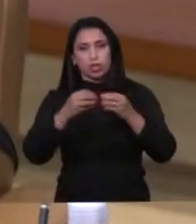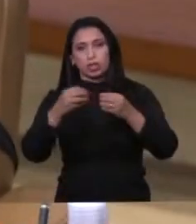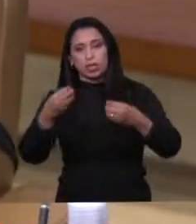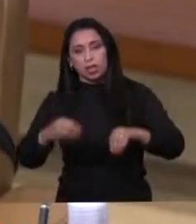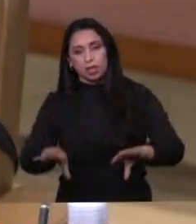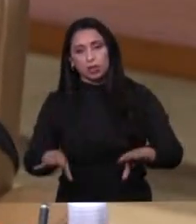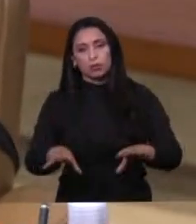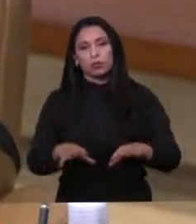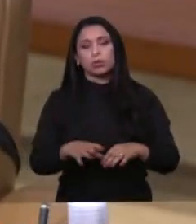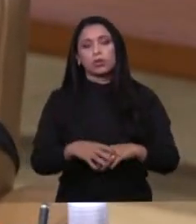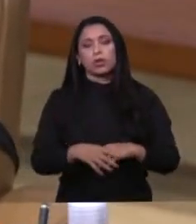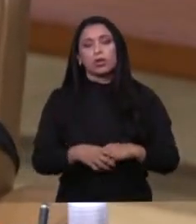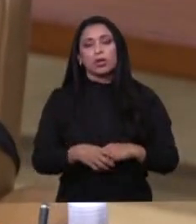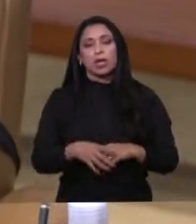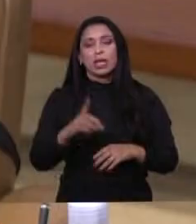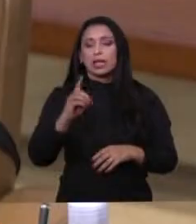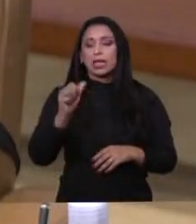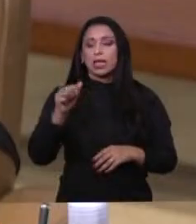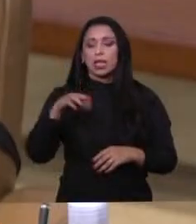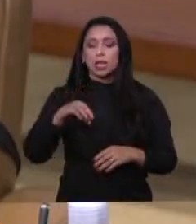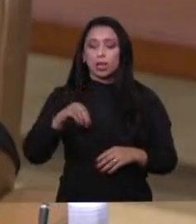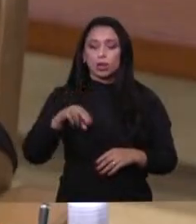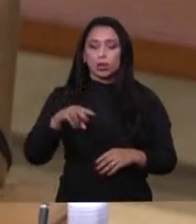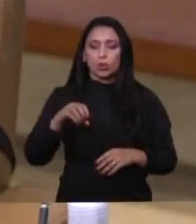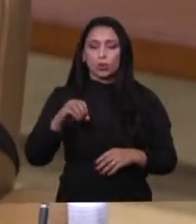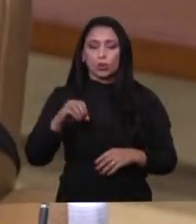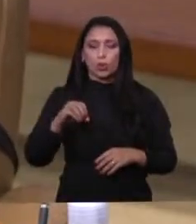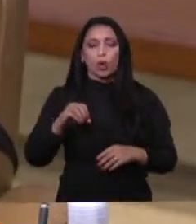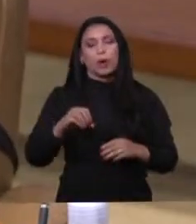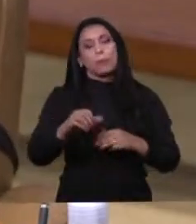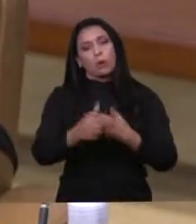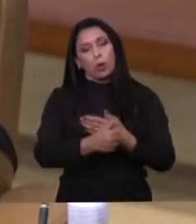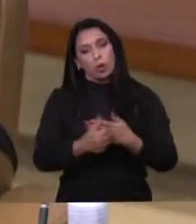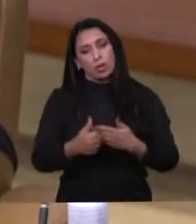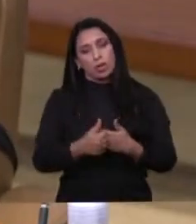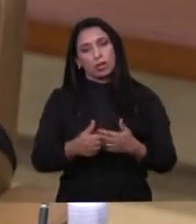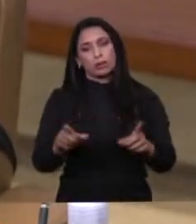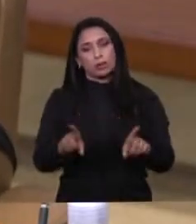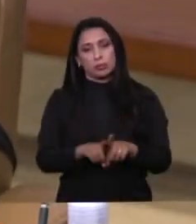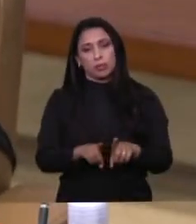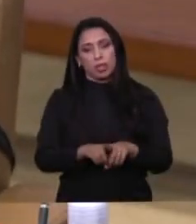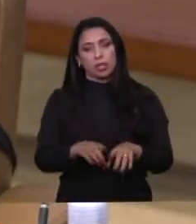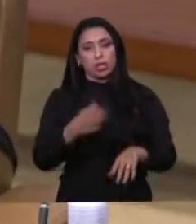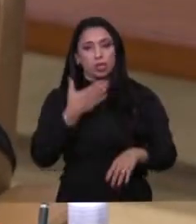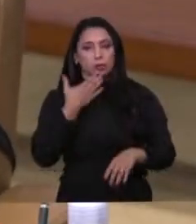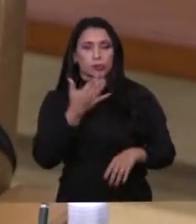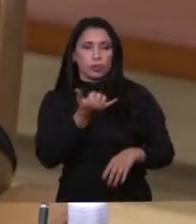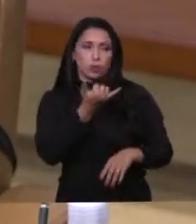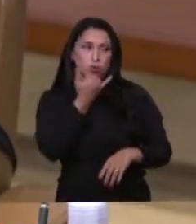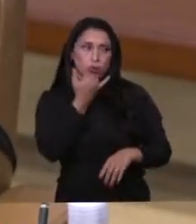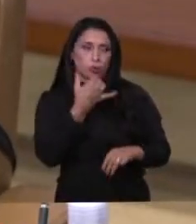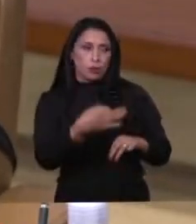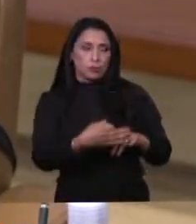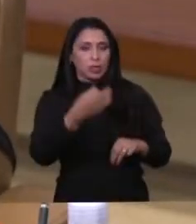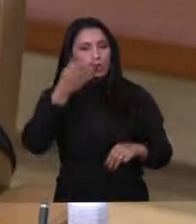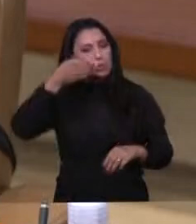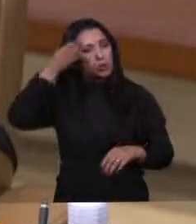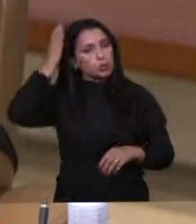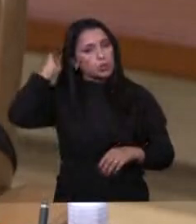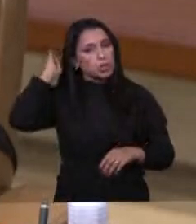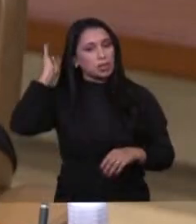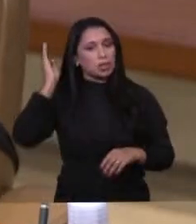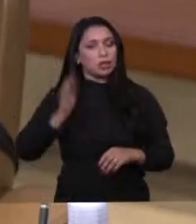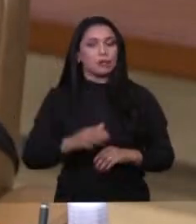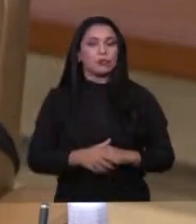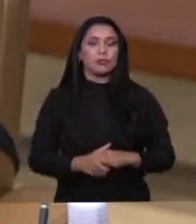e danos morais. Com a devida vênia, ministro Zanin, é